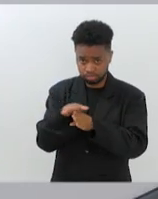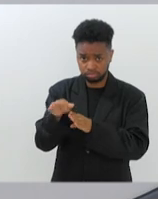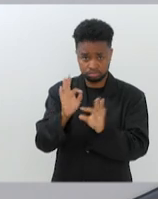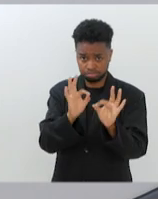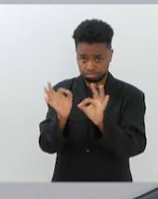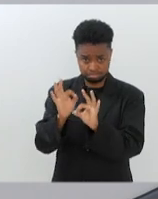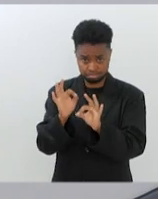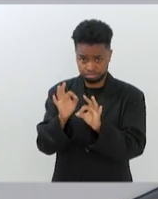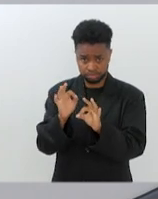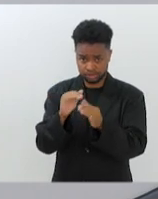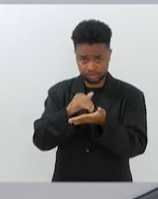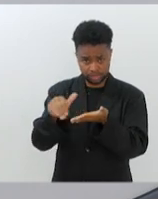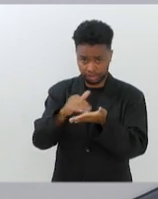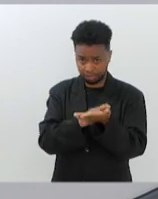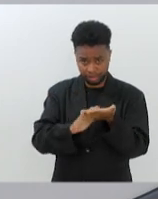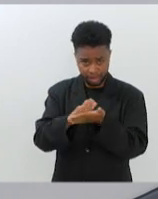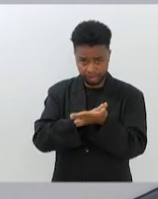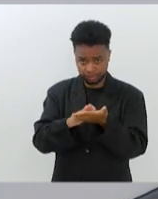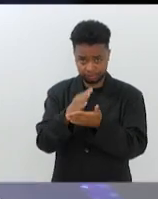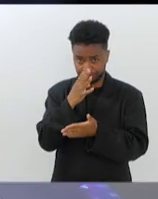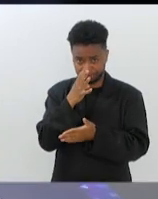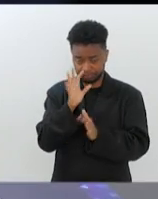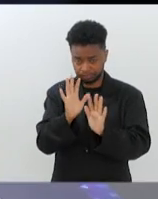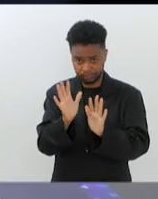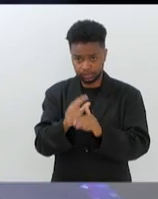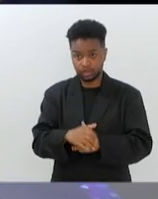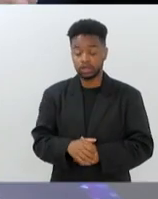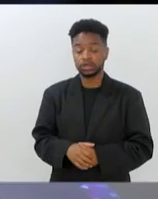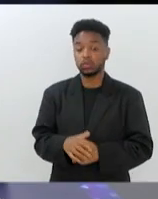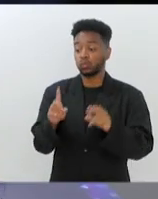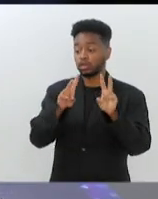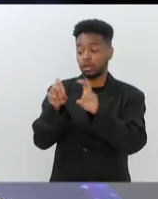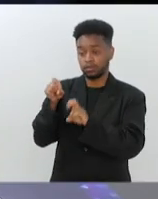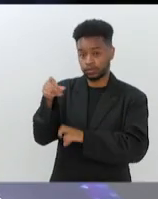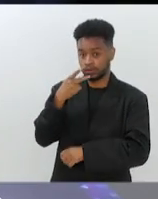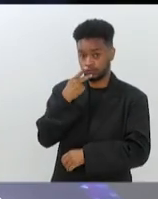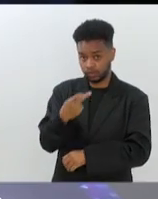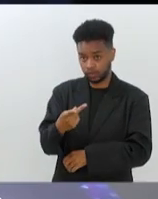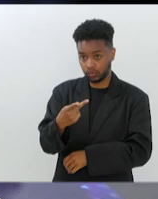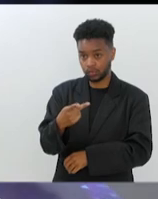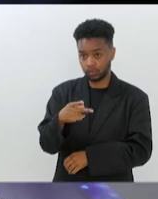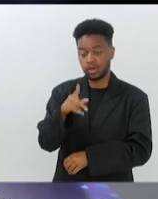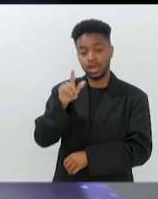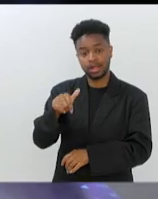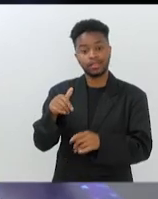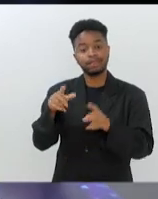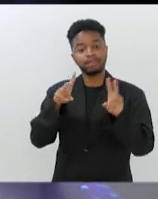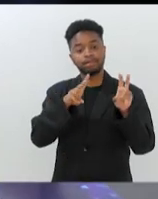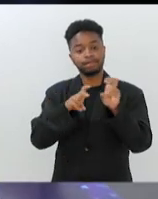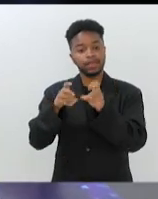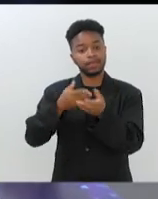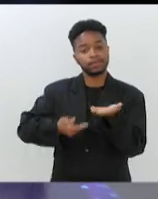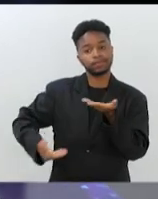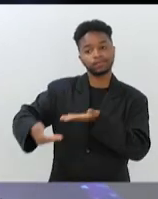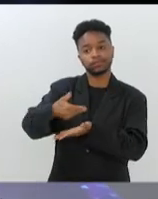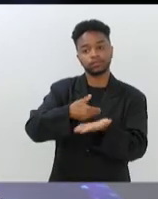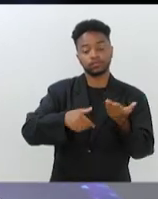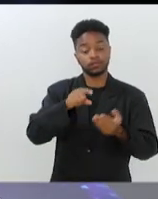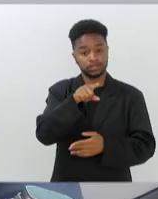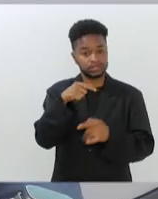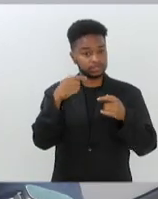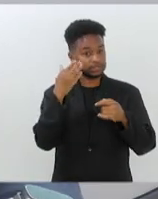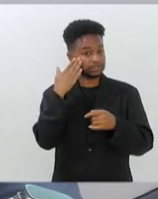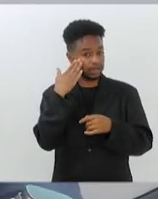de secretário nenhum para contemplar o veí a qual o senhor mencionou são pastas transversais o senhor sabe que tem que